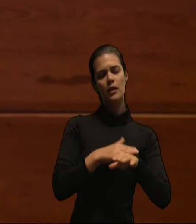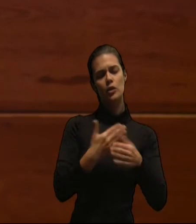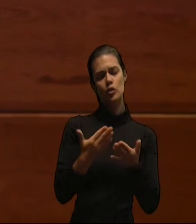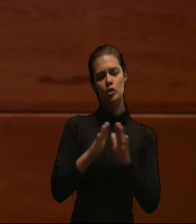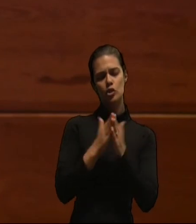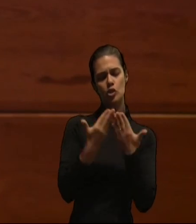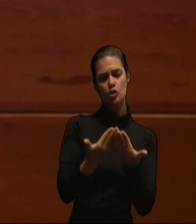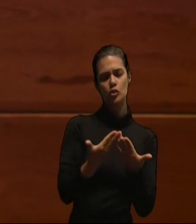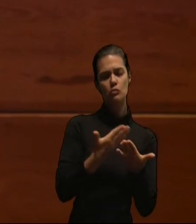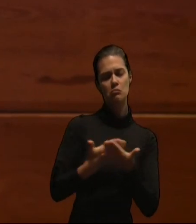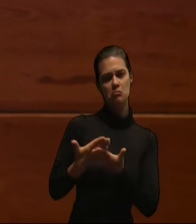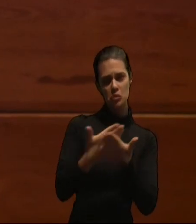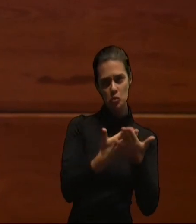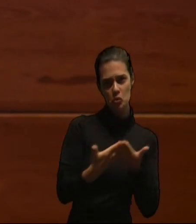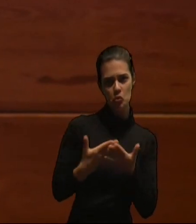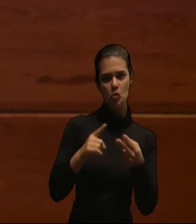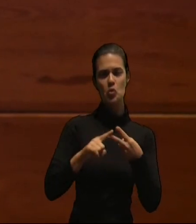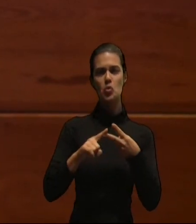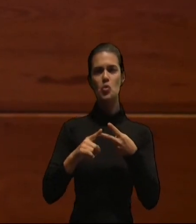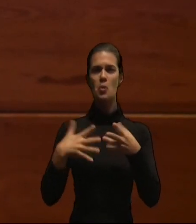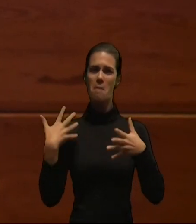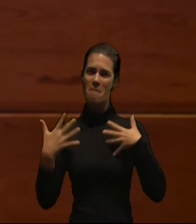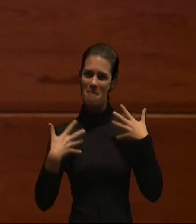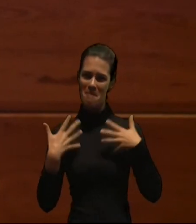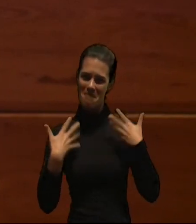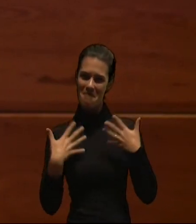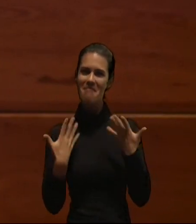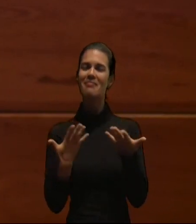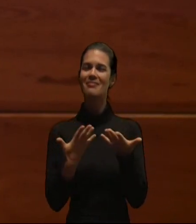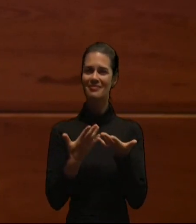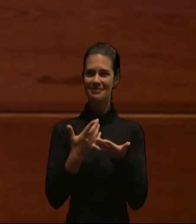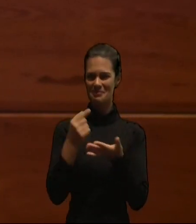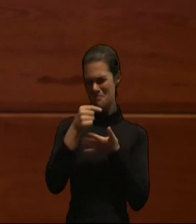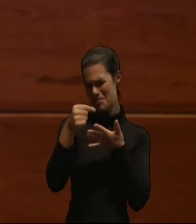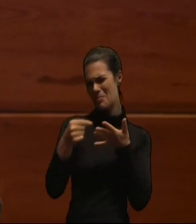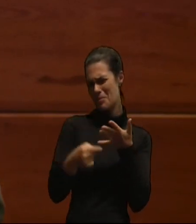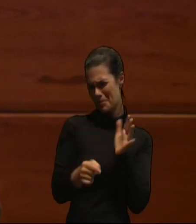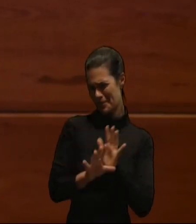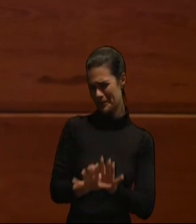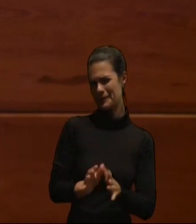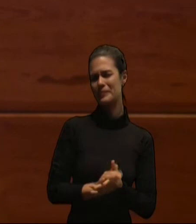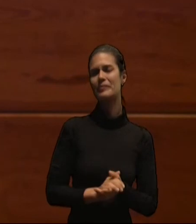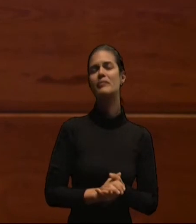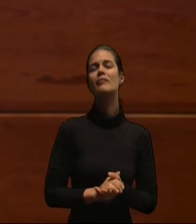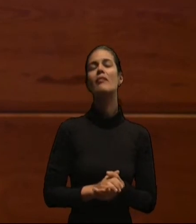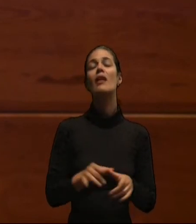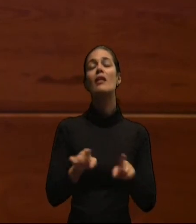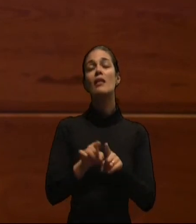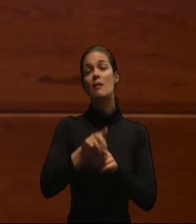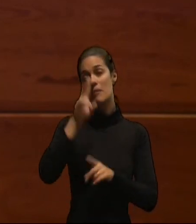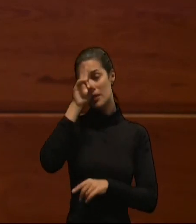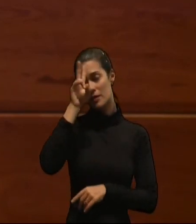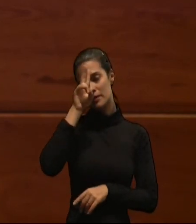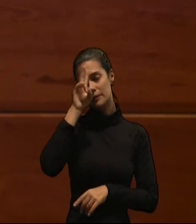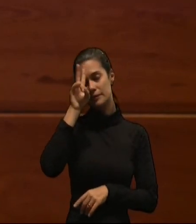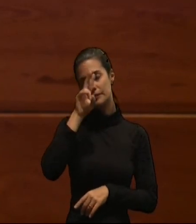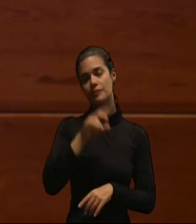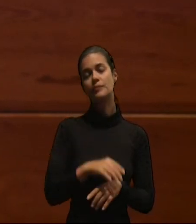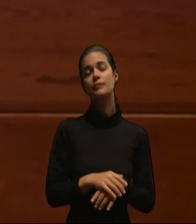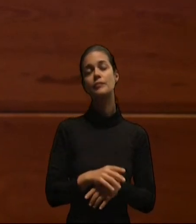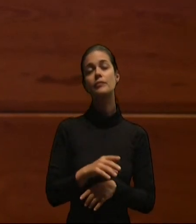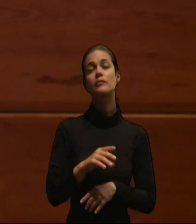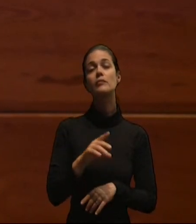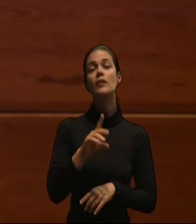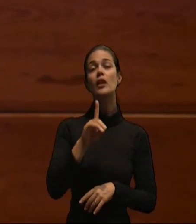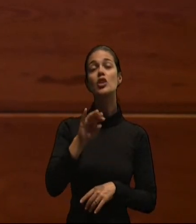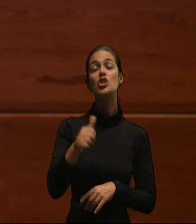algumas atividades também importantes nesse sentido. Quero também lembrá-lo que a partir do dia 1º, as novas devocionais da igreja,